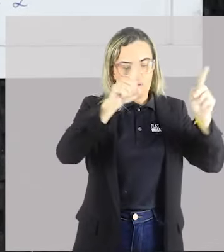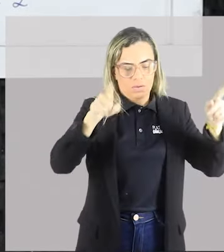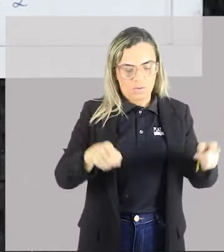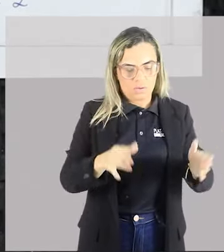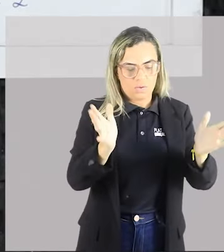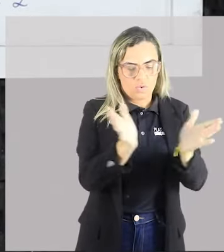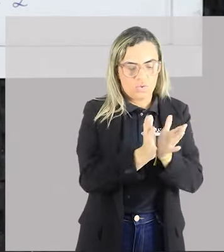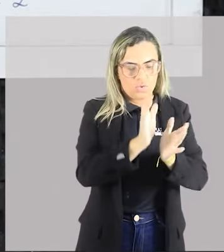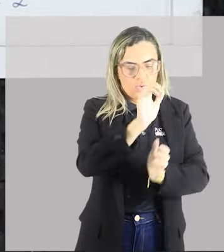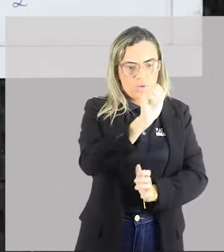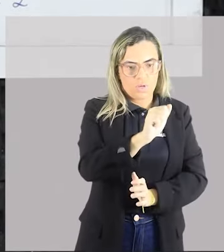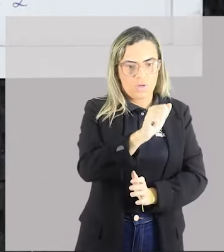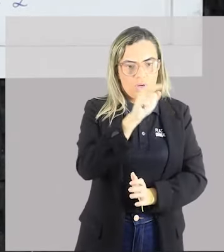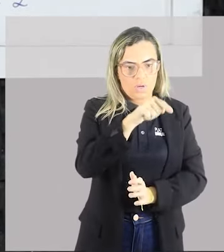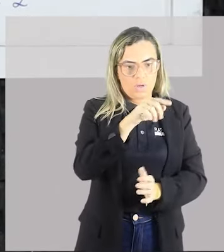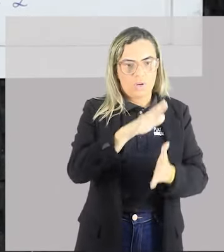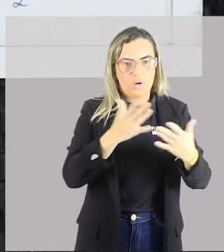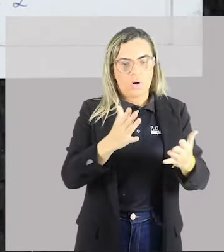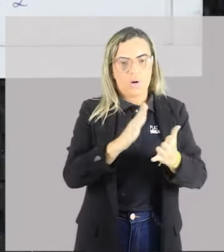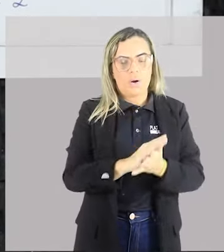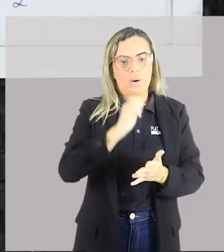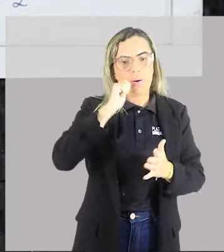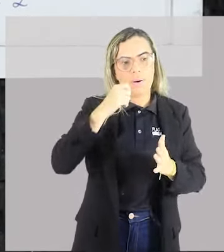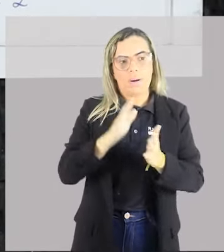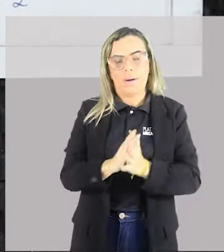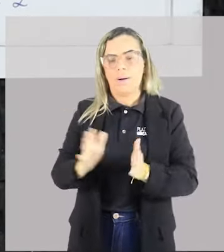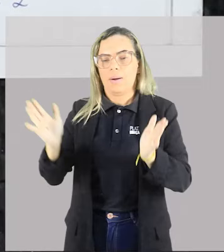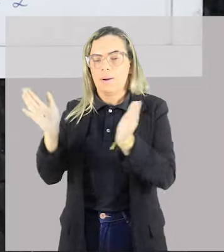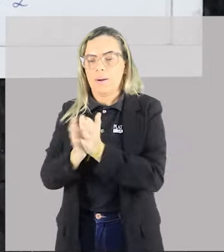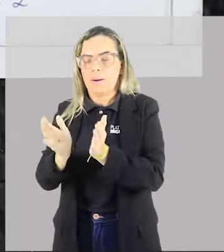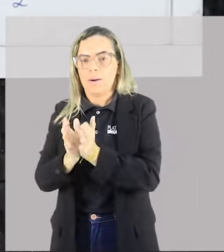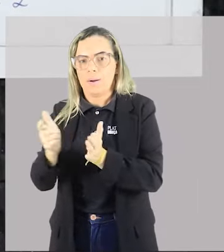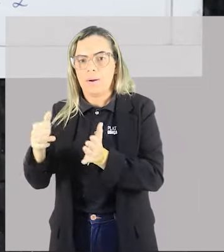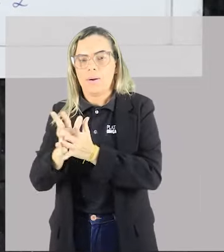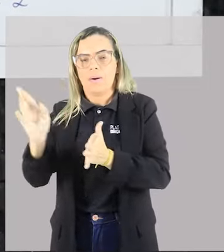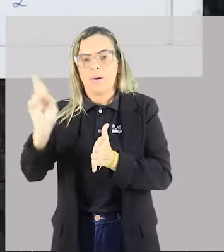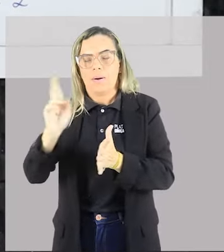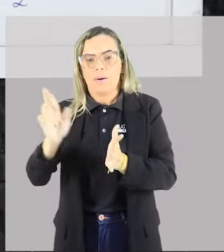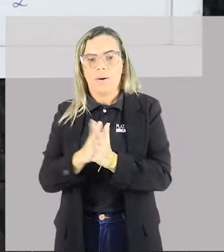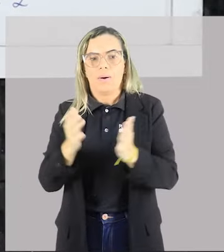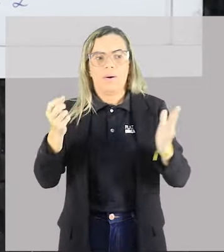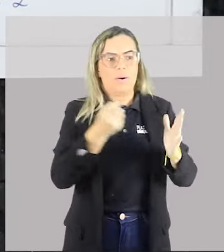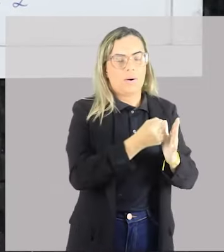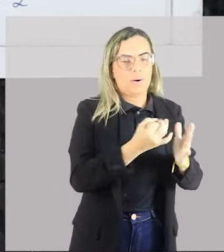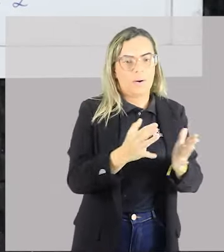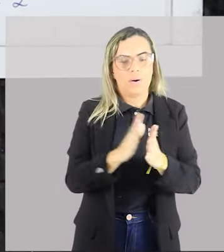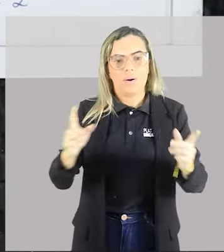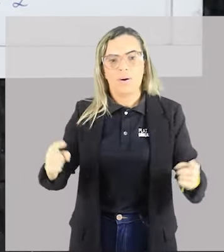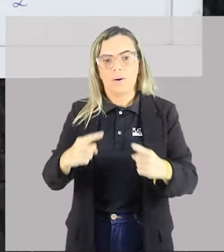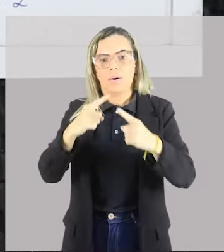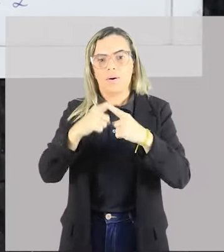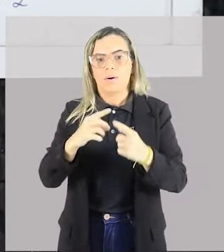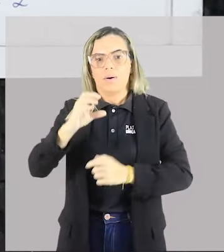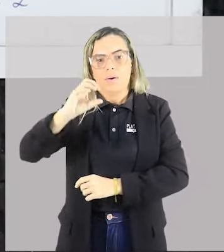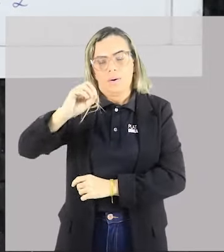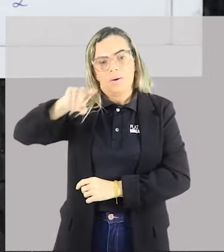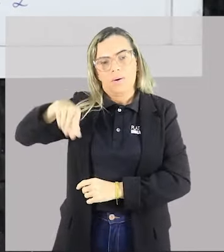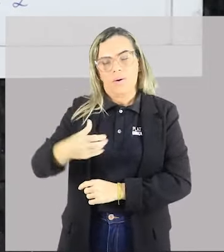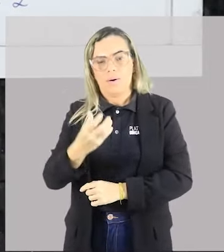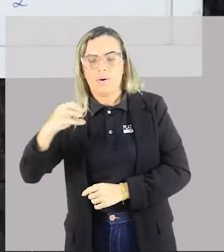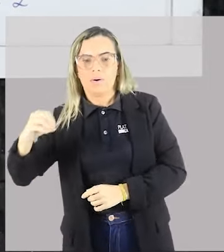valores né uma uma expressão que associa né Cada quantidade de pão multiplicado por 060